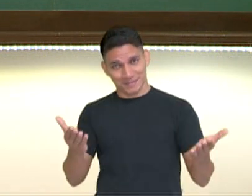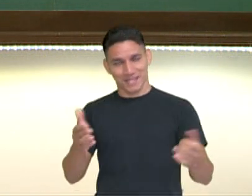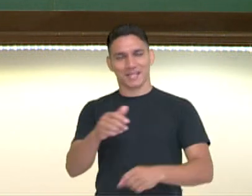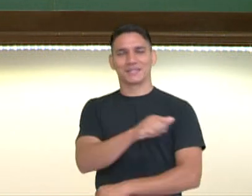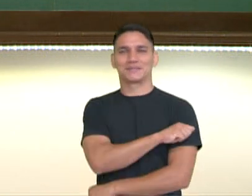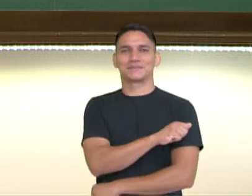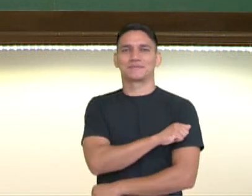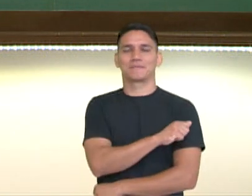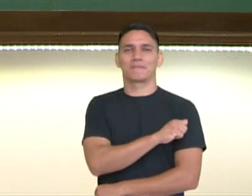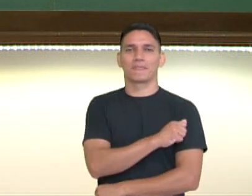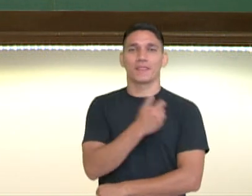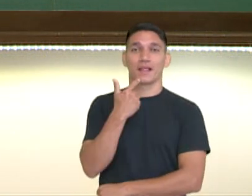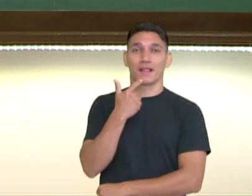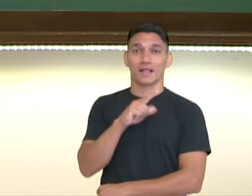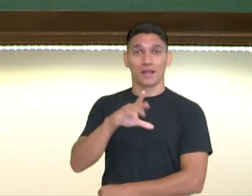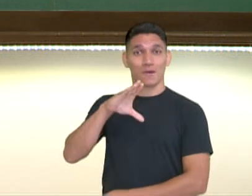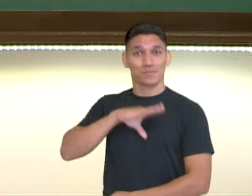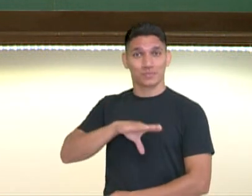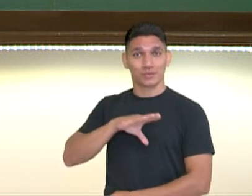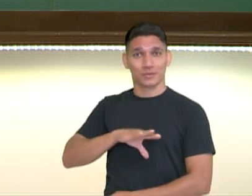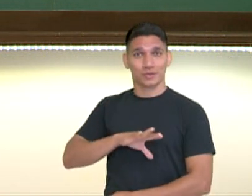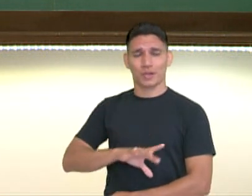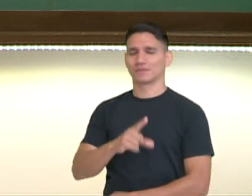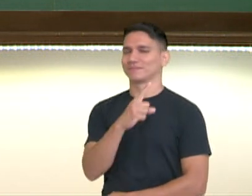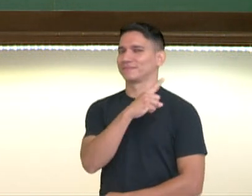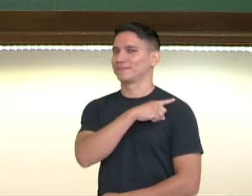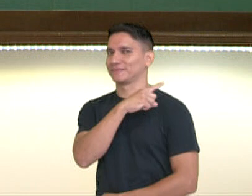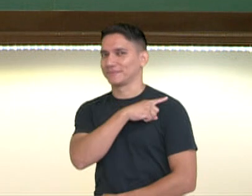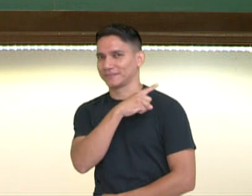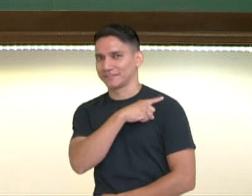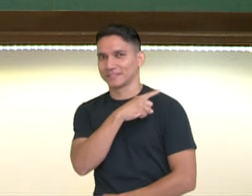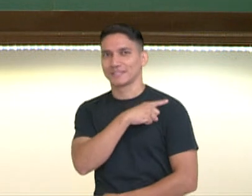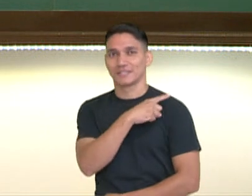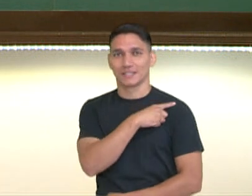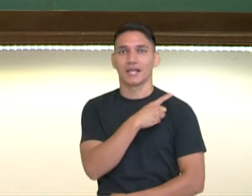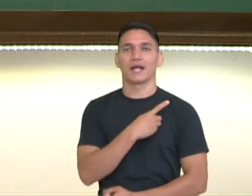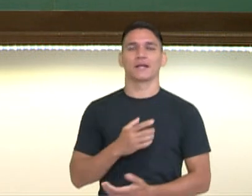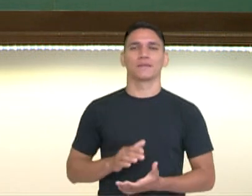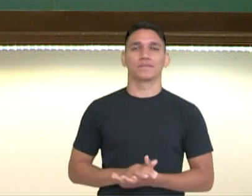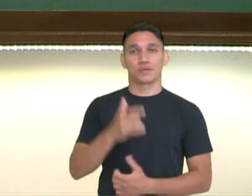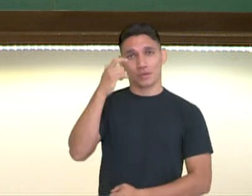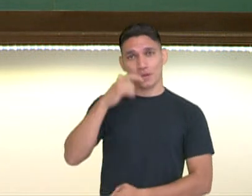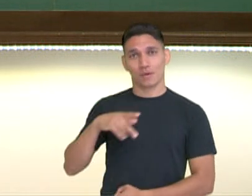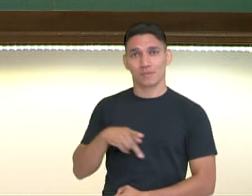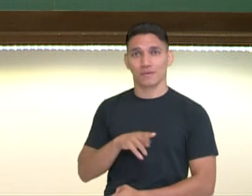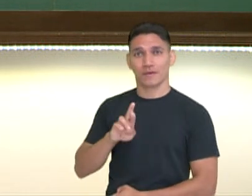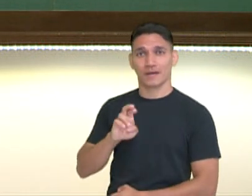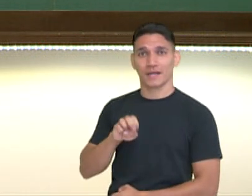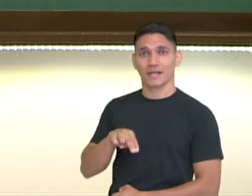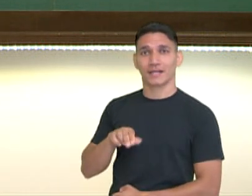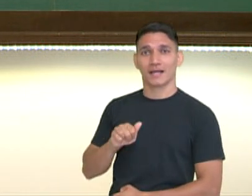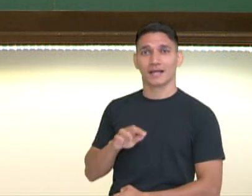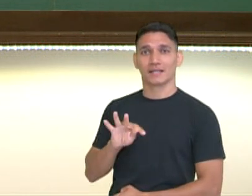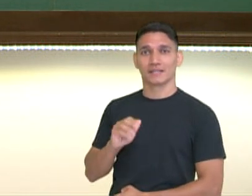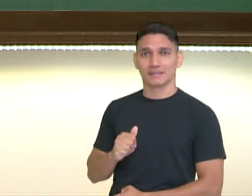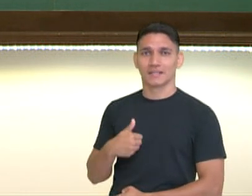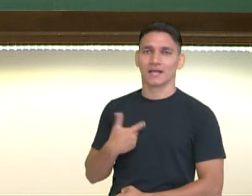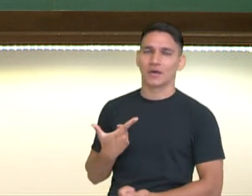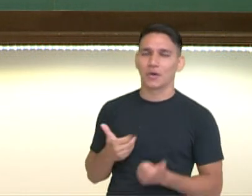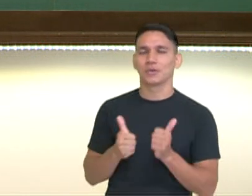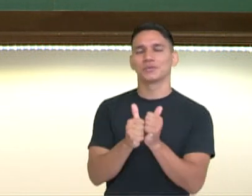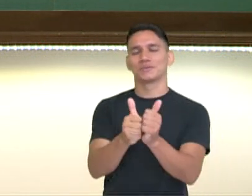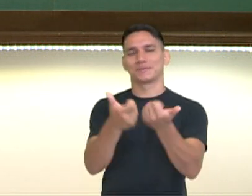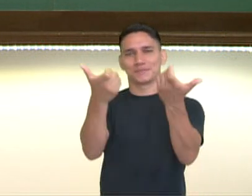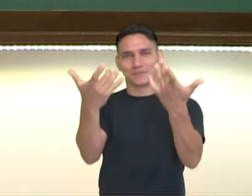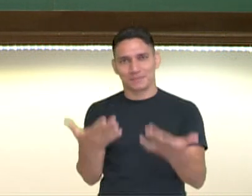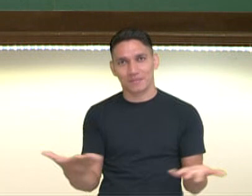estudante de língua portuguesa da primeira série do ensino médio. Eu sou a professora Renata e vou estar com